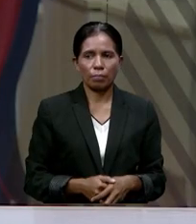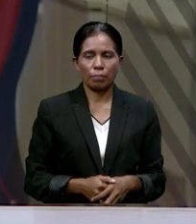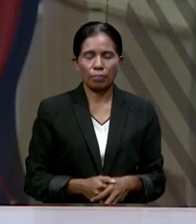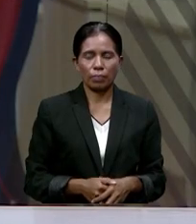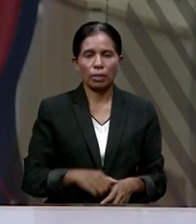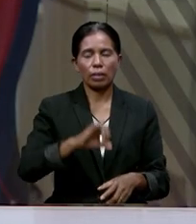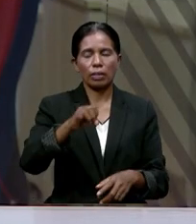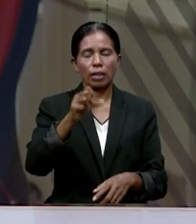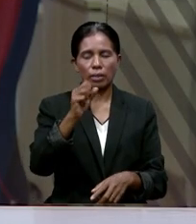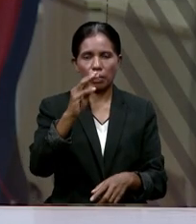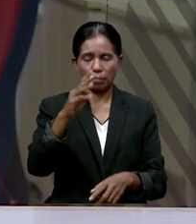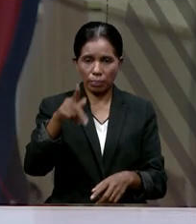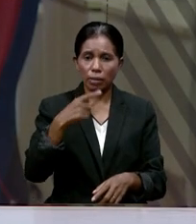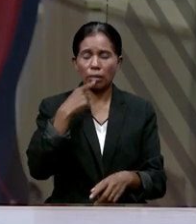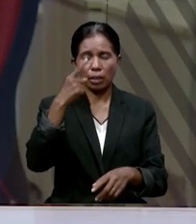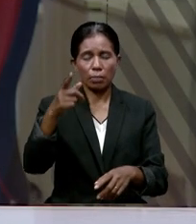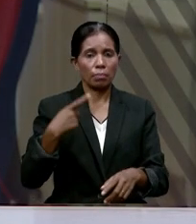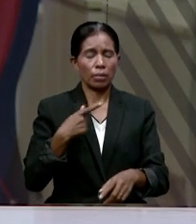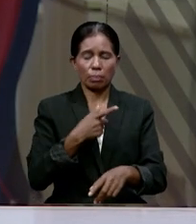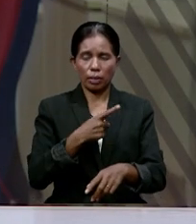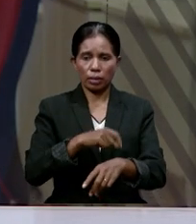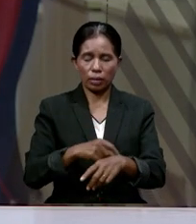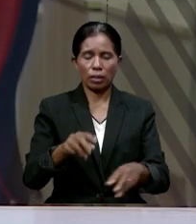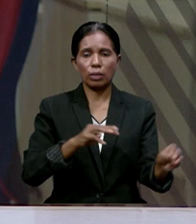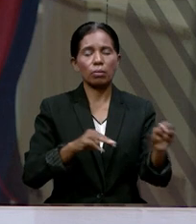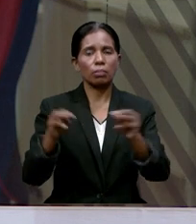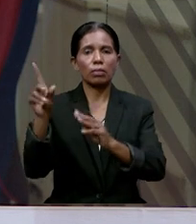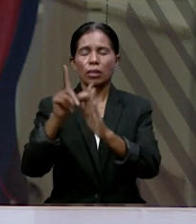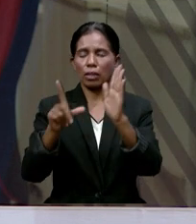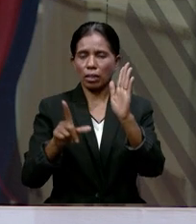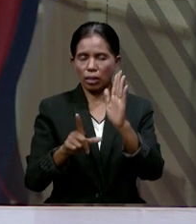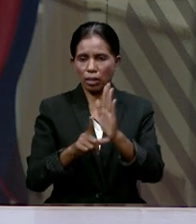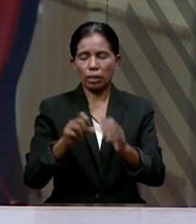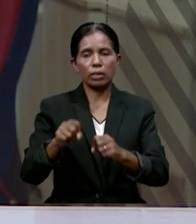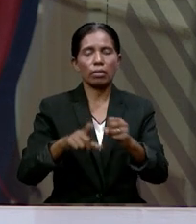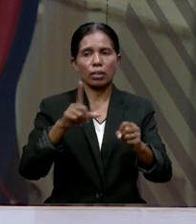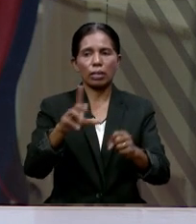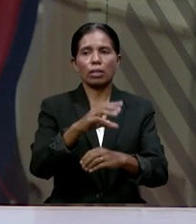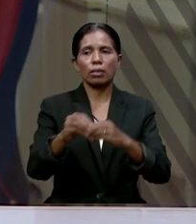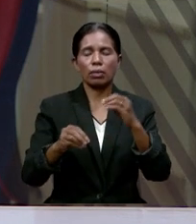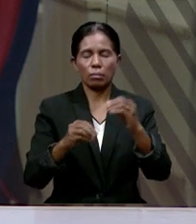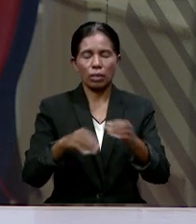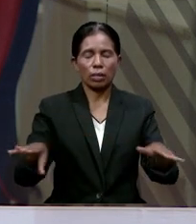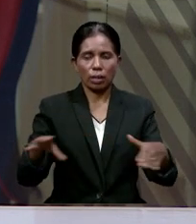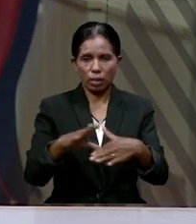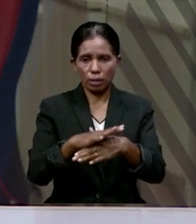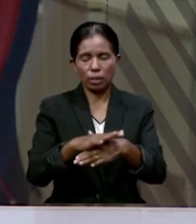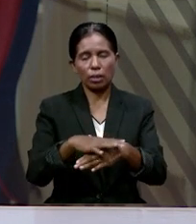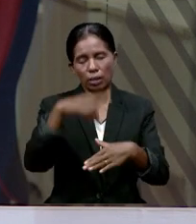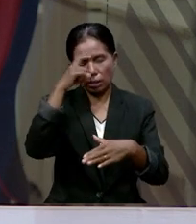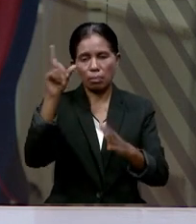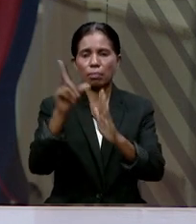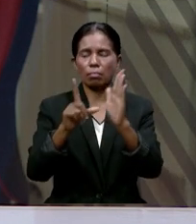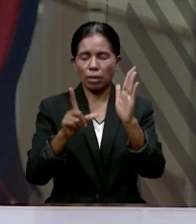GSMP recomenda ba Parlamento Nacional atu altera lei Código Civil, reconhecimento ba casamento, tamba lei